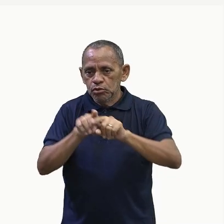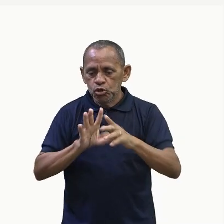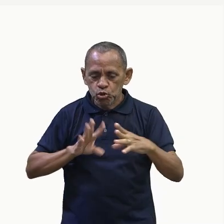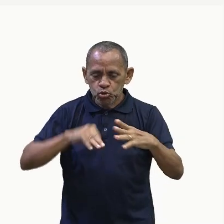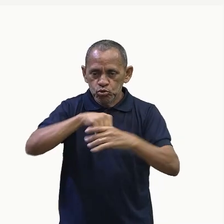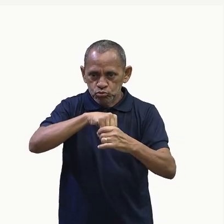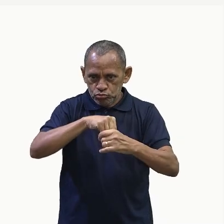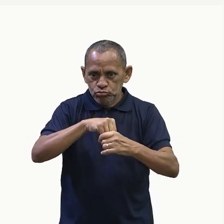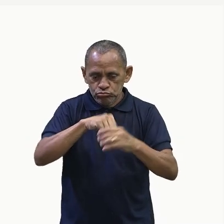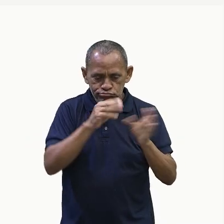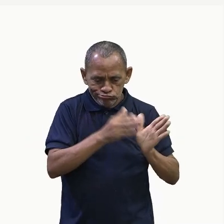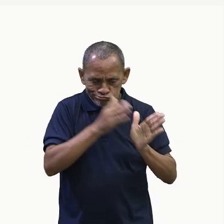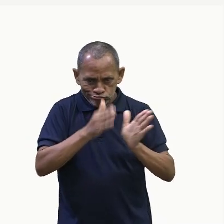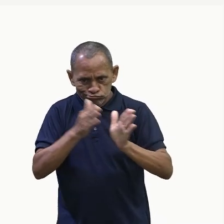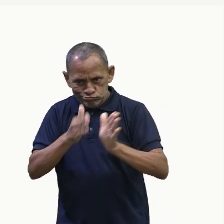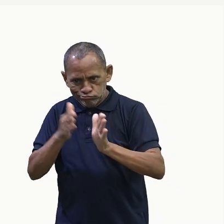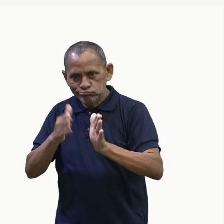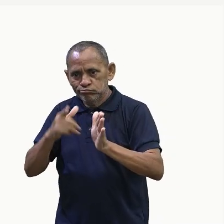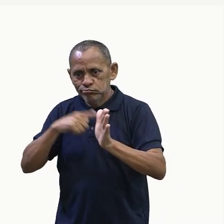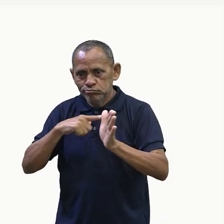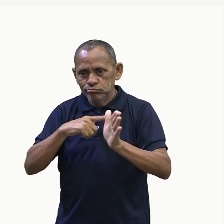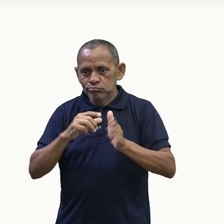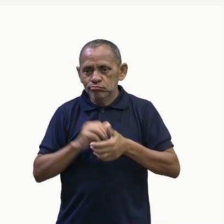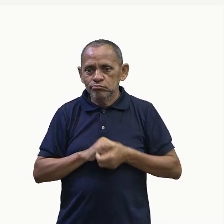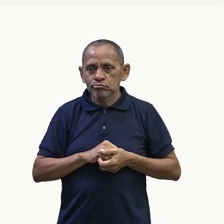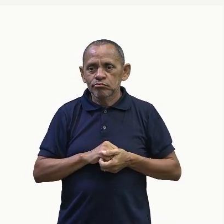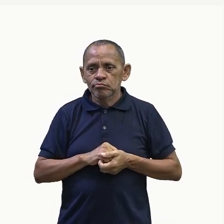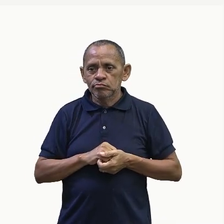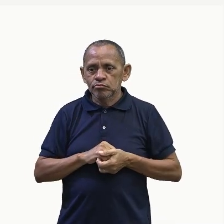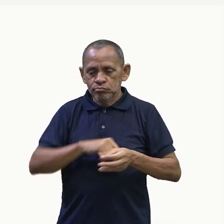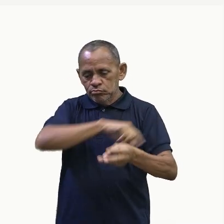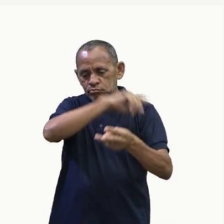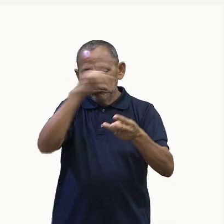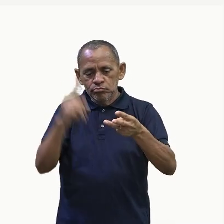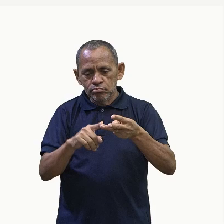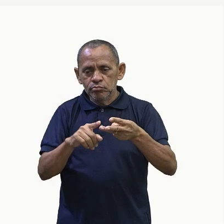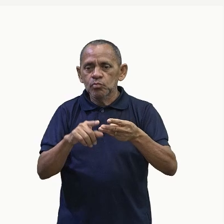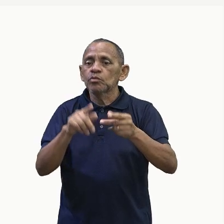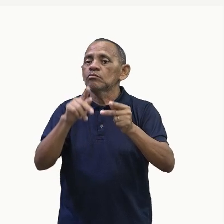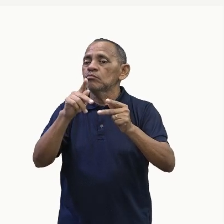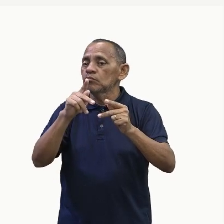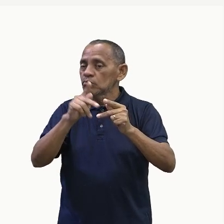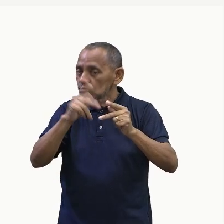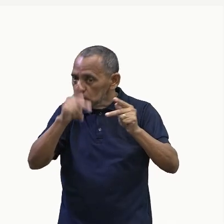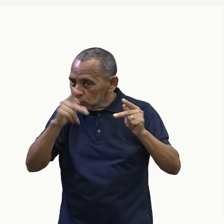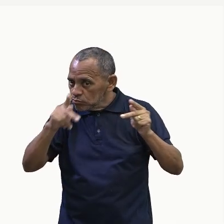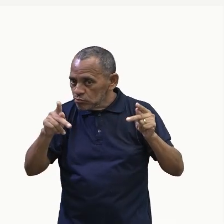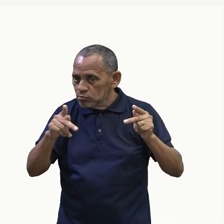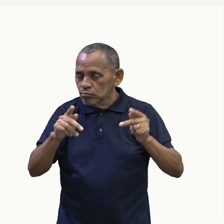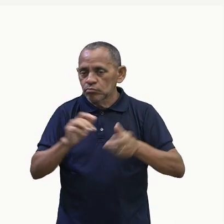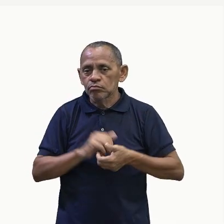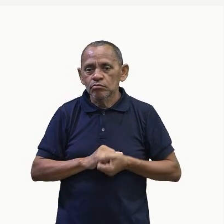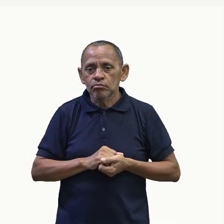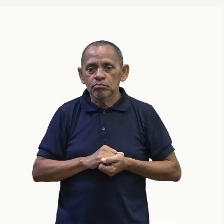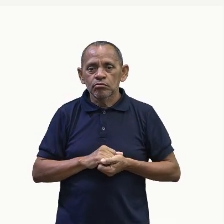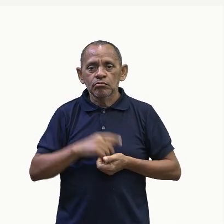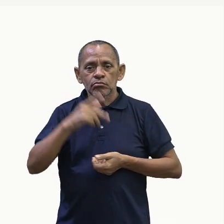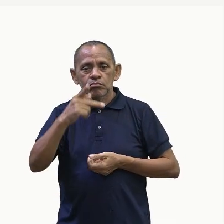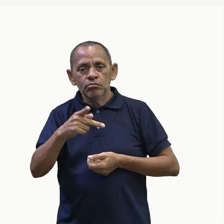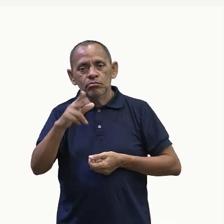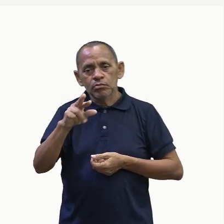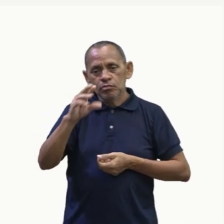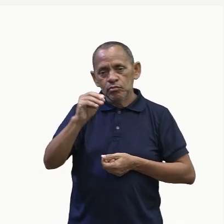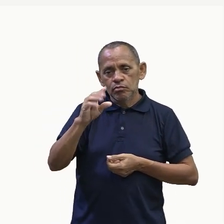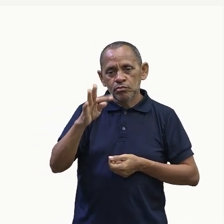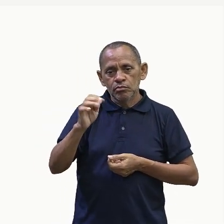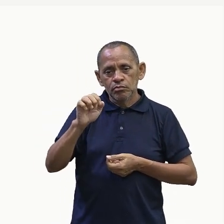de etapas aí, nós vamos ter as proteínas. Neste processo